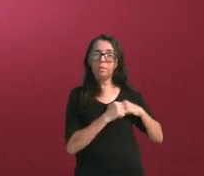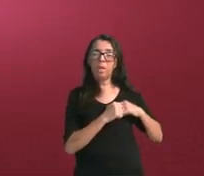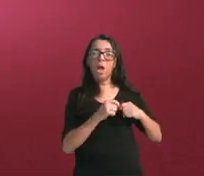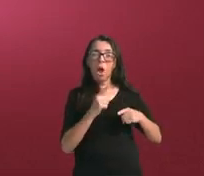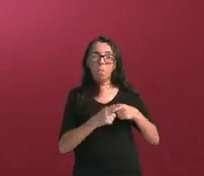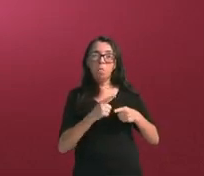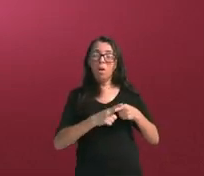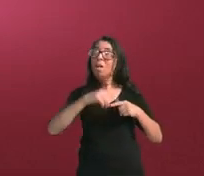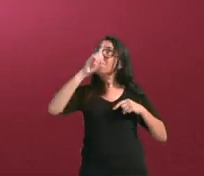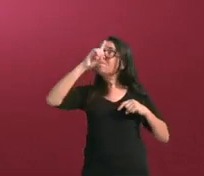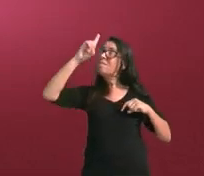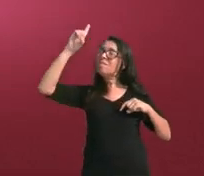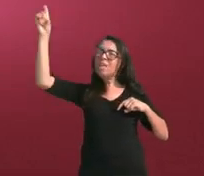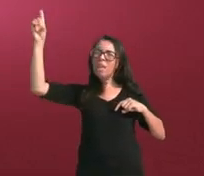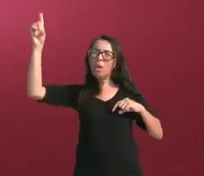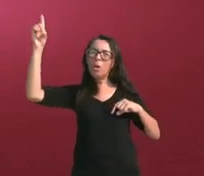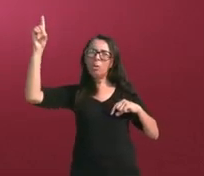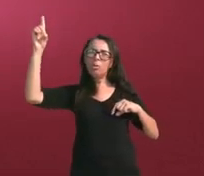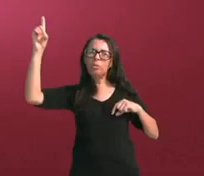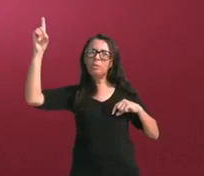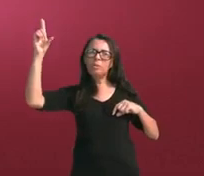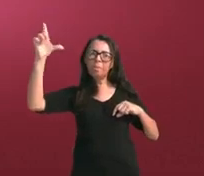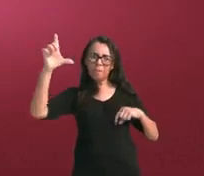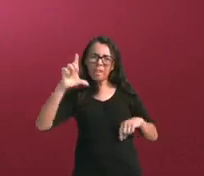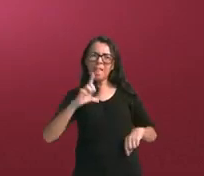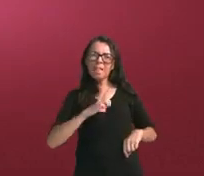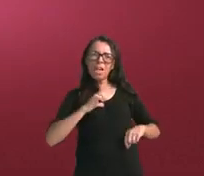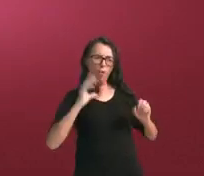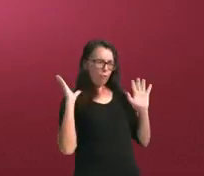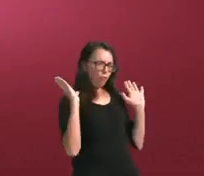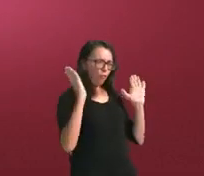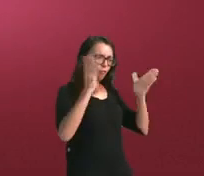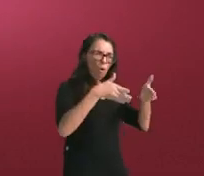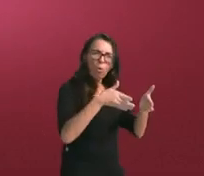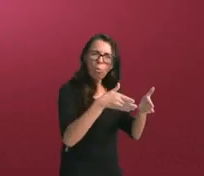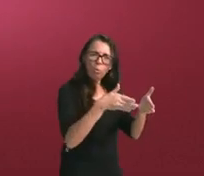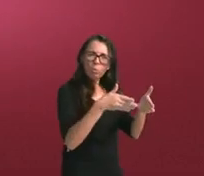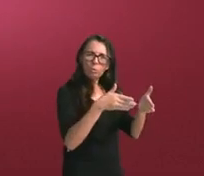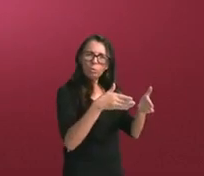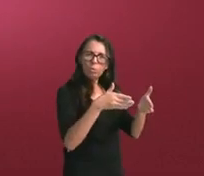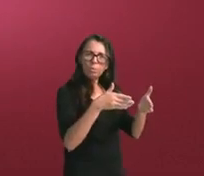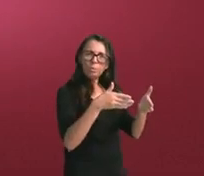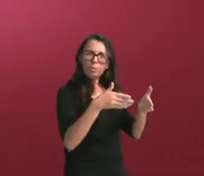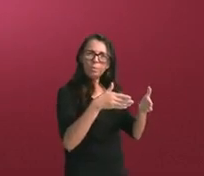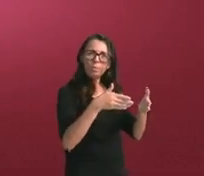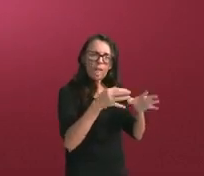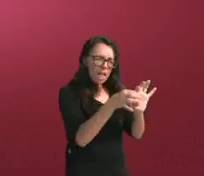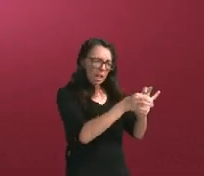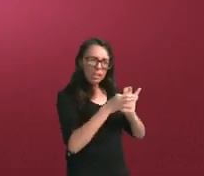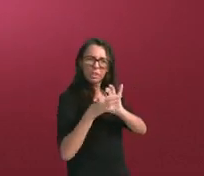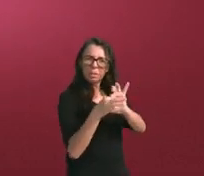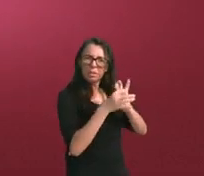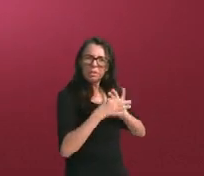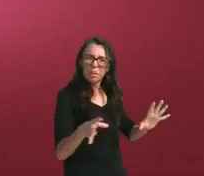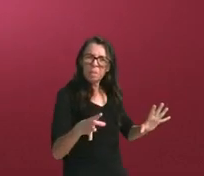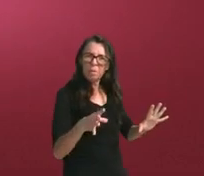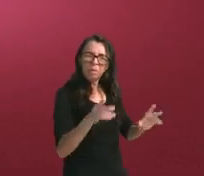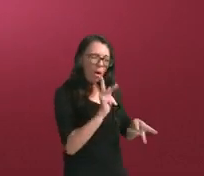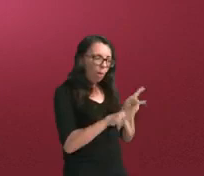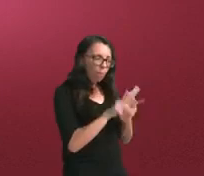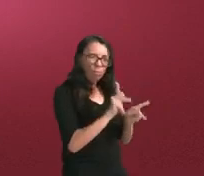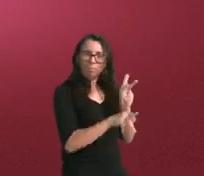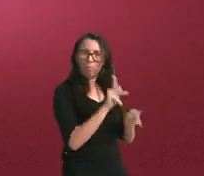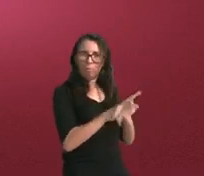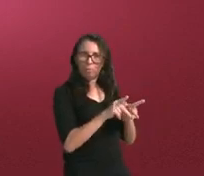Egito. Deus seja louvado, amados. Então, qual é o padrão, né? Podemos